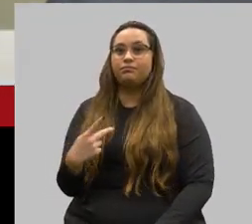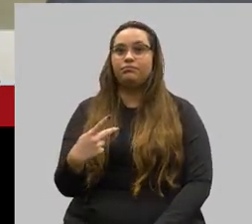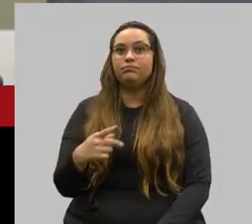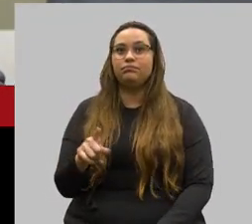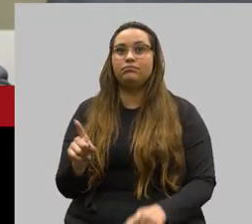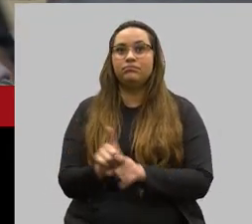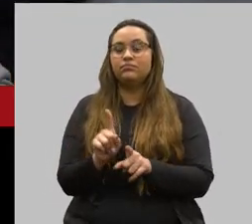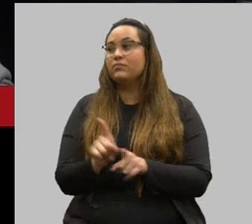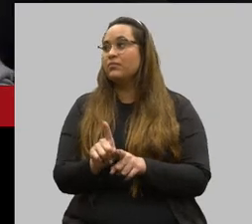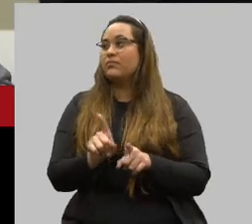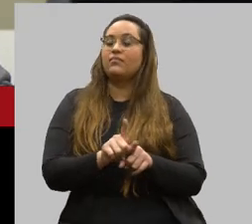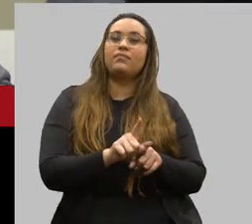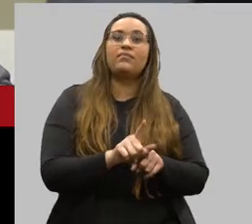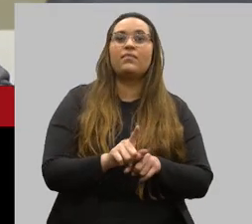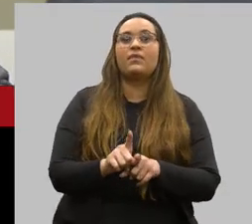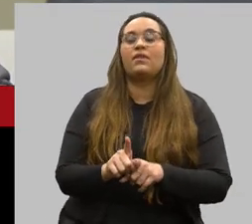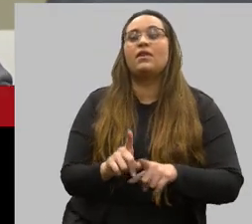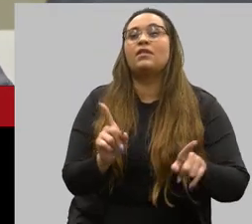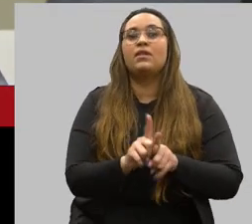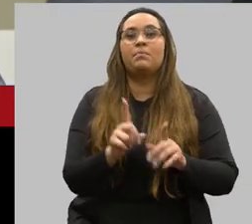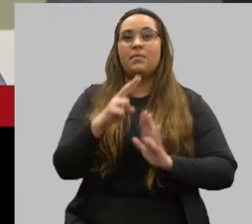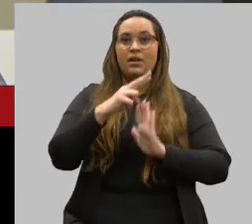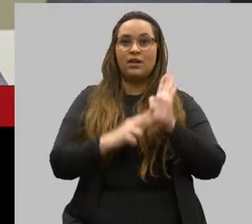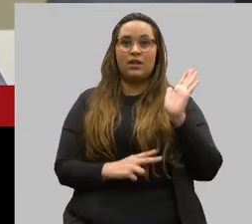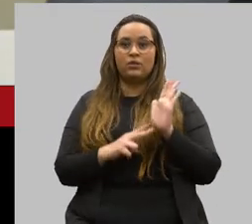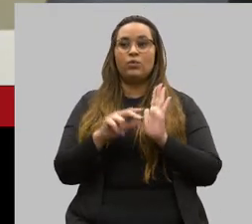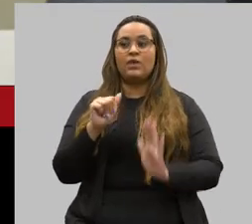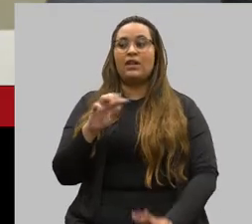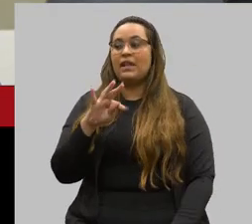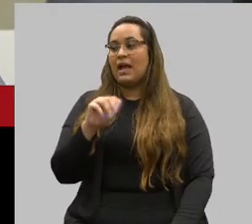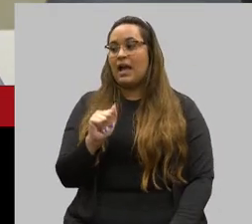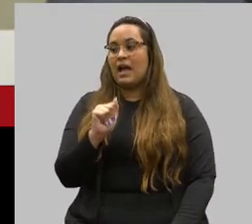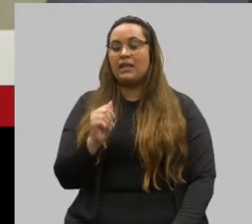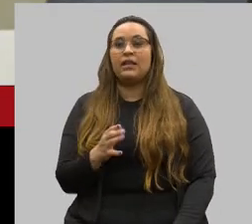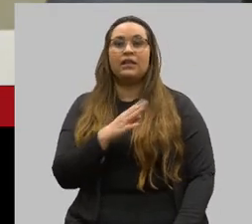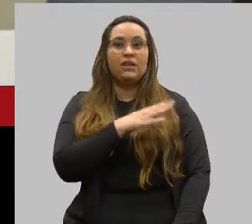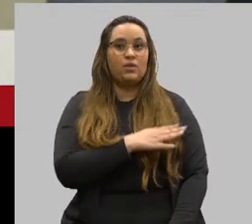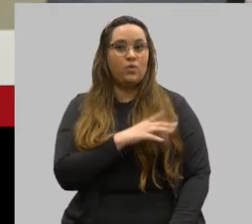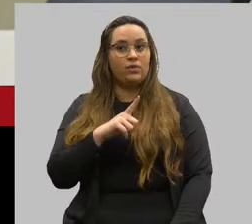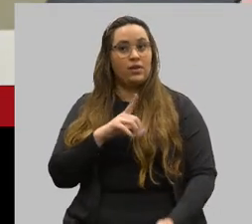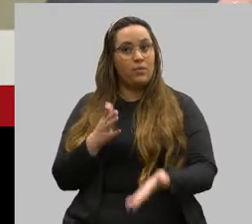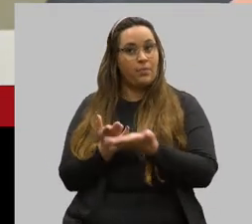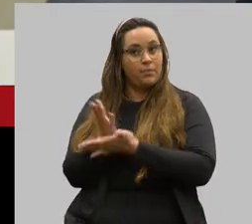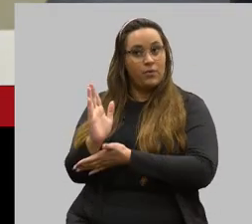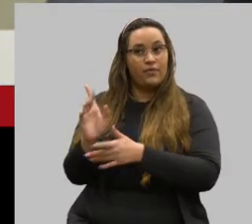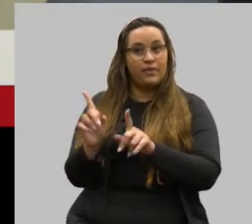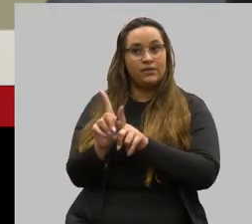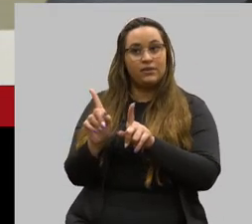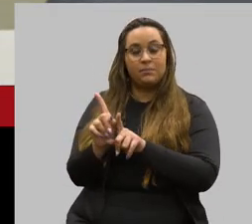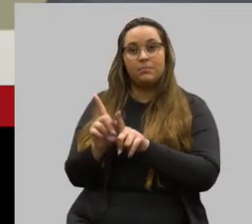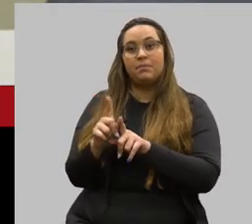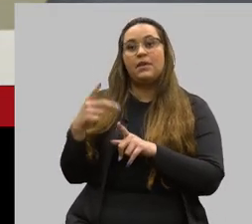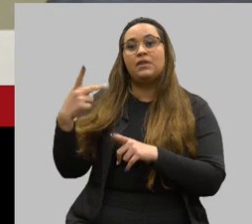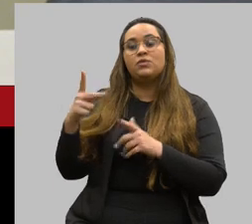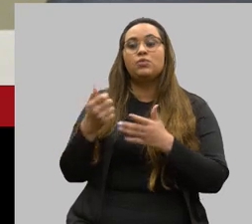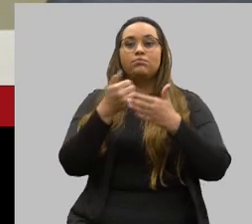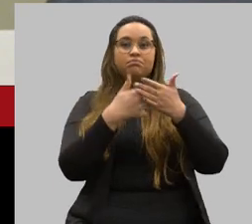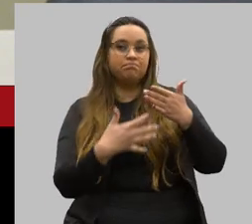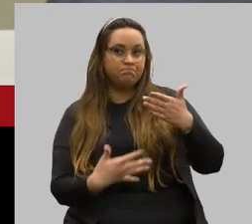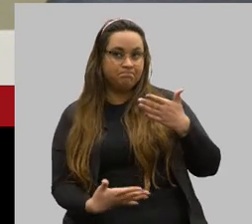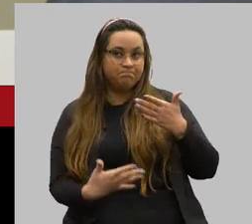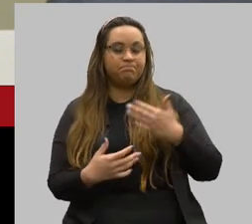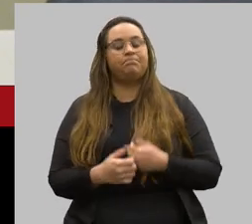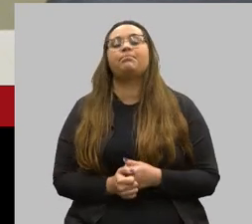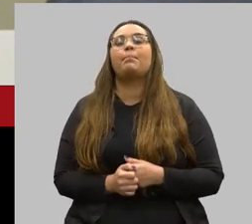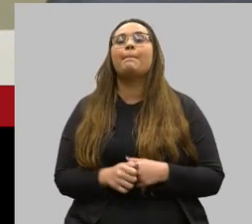132 do Regimento Interno dispensa a leitura da ata da reunião anterior considera por aprovada e solicita sua subscrição esta reunião se